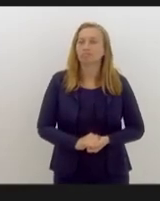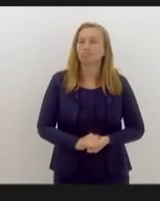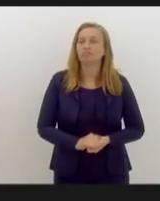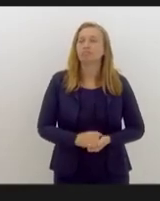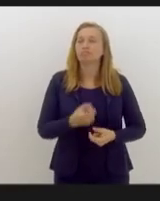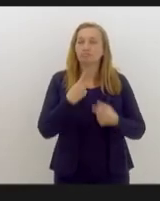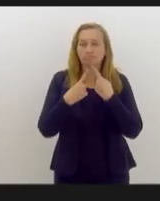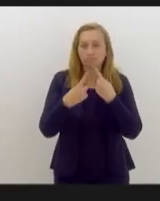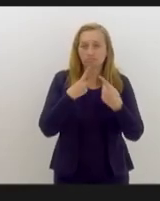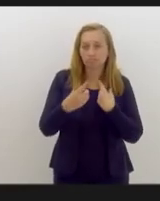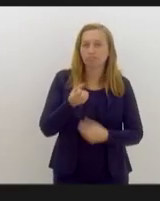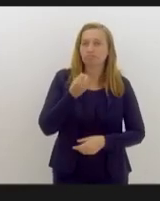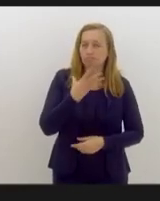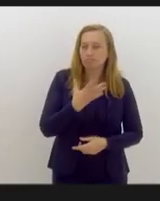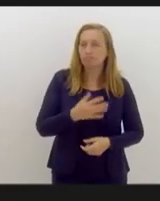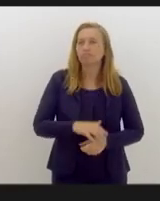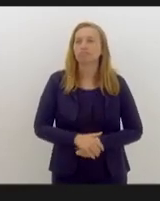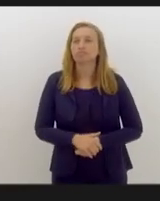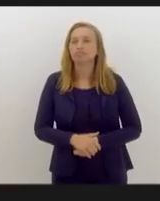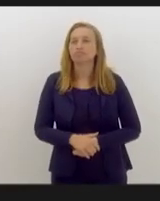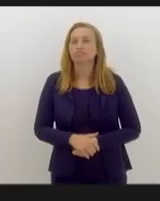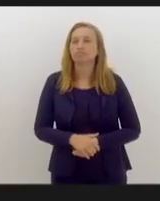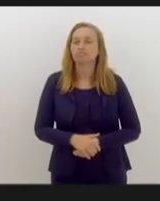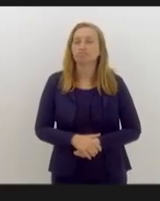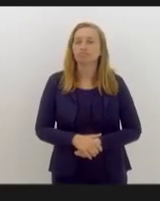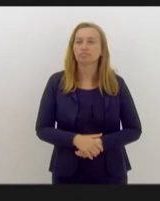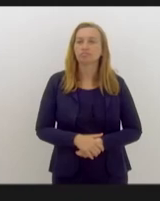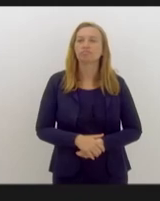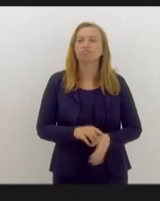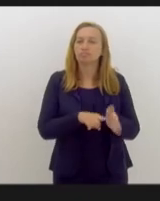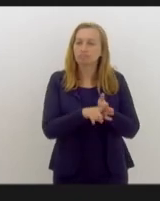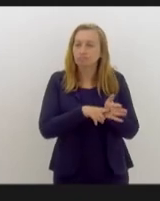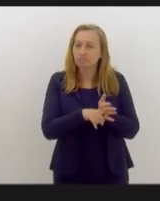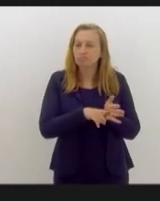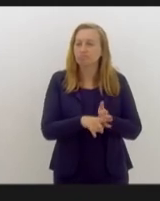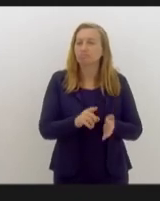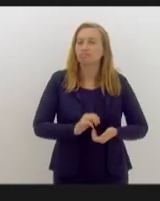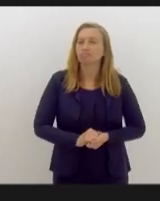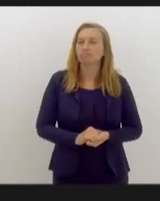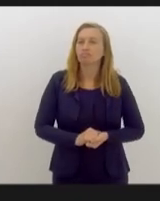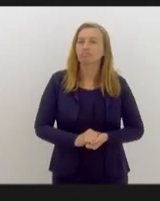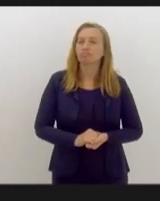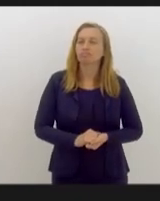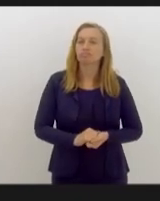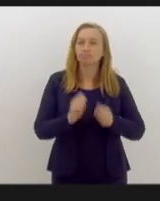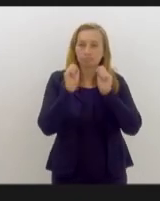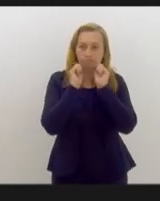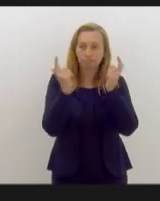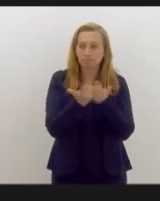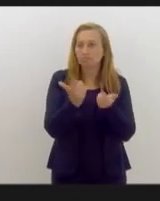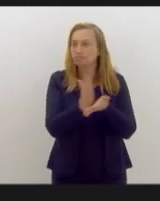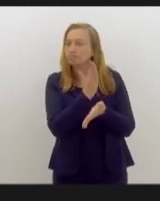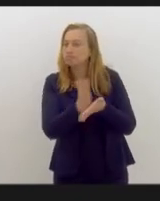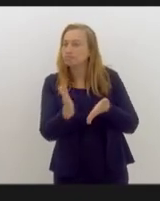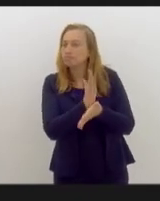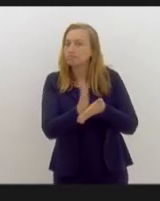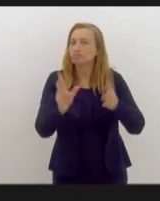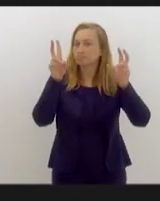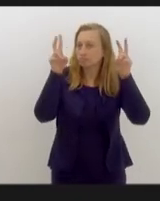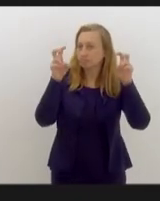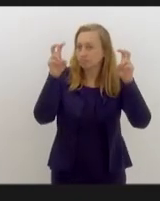bastante diálogo, inclusive tendo sido consultado pela Assembleia em algumas matérias, como